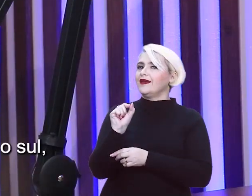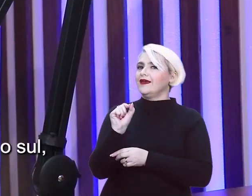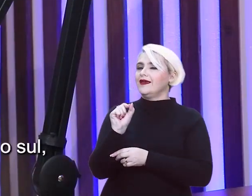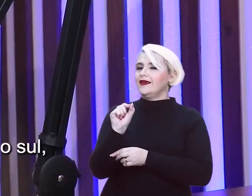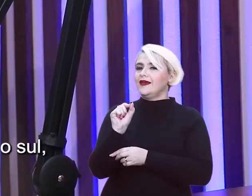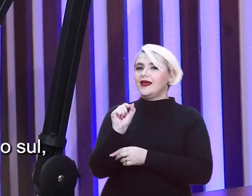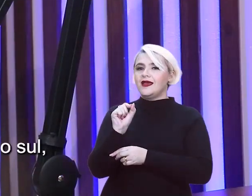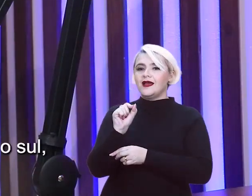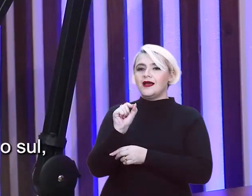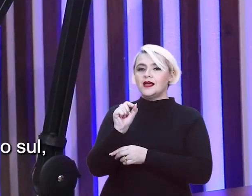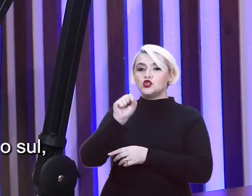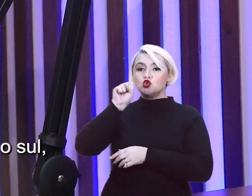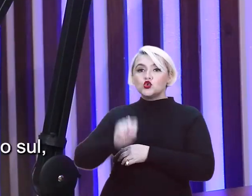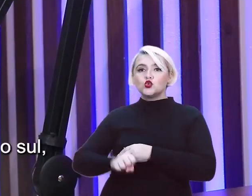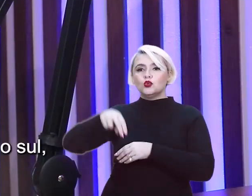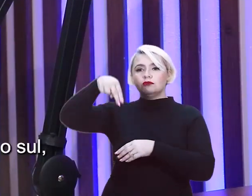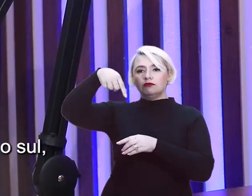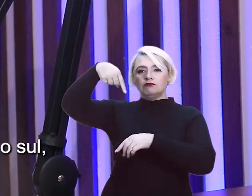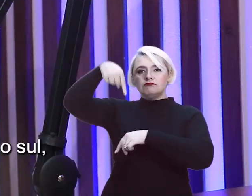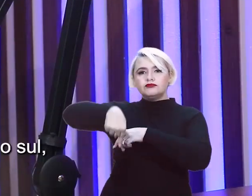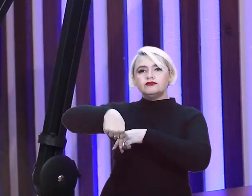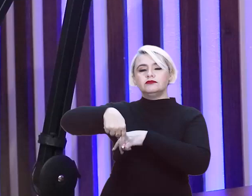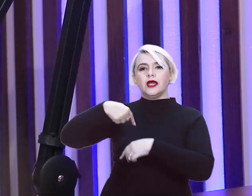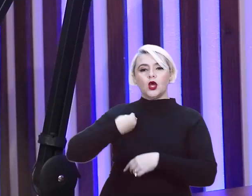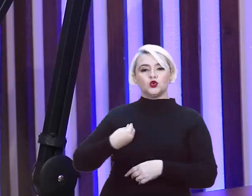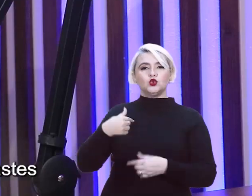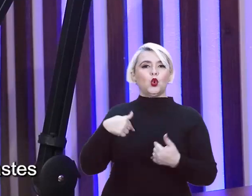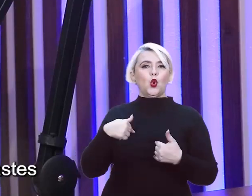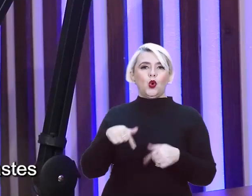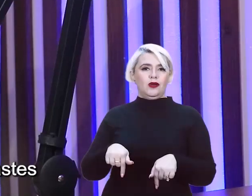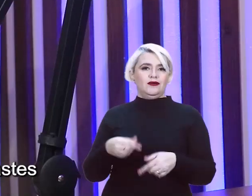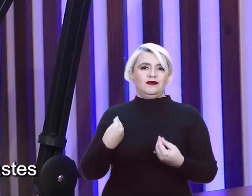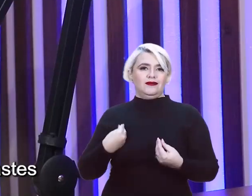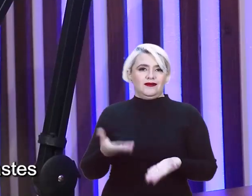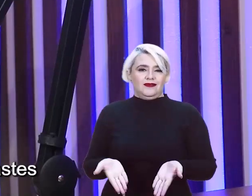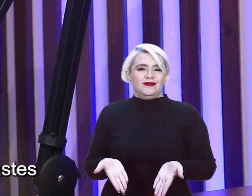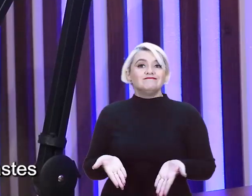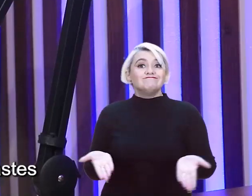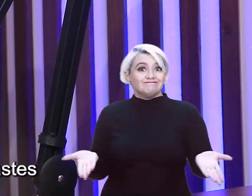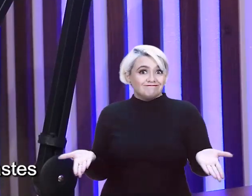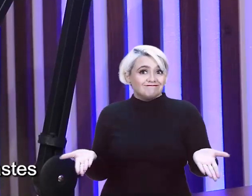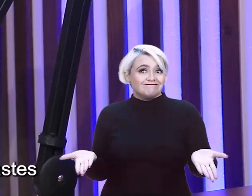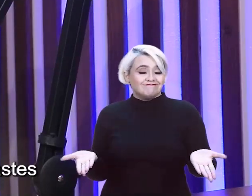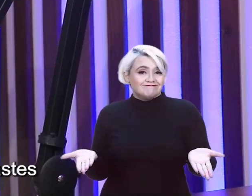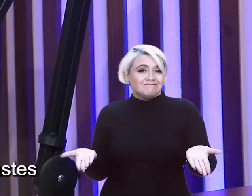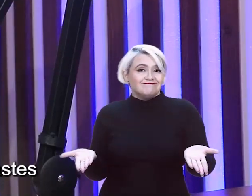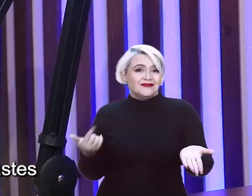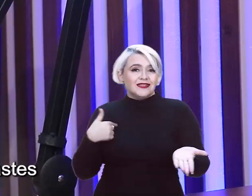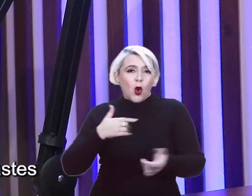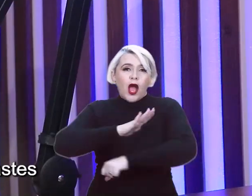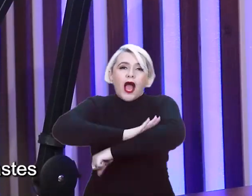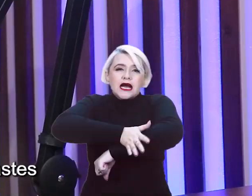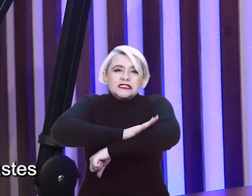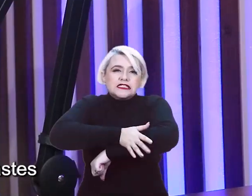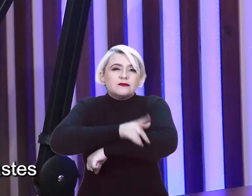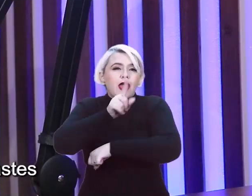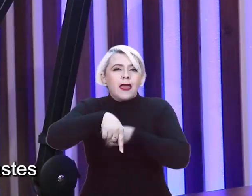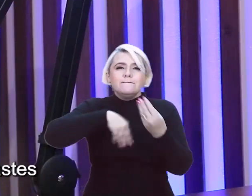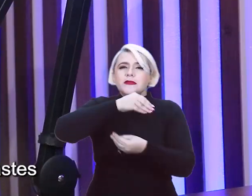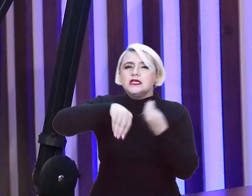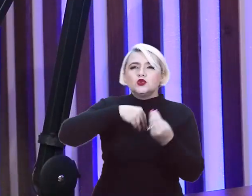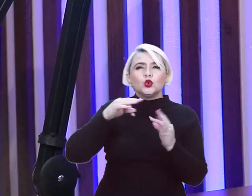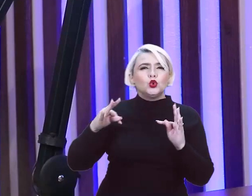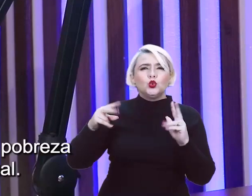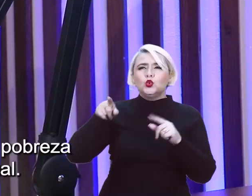único e exclusivamente para o sul, onde eu estou. Então, esse racismo é o misto de tudo que